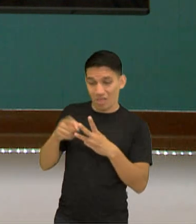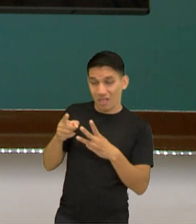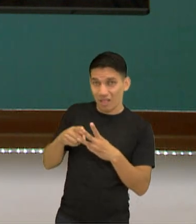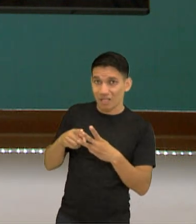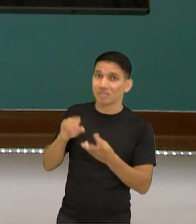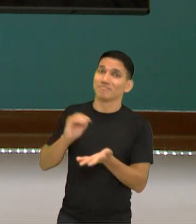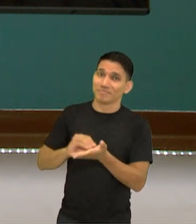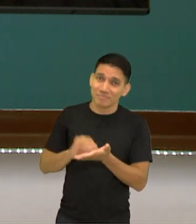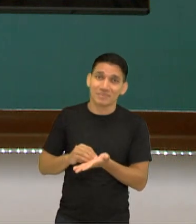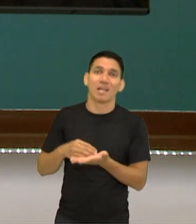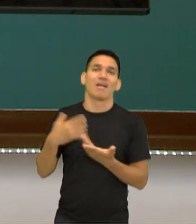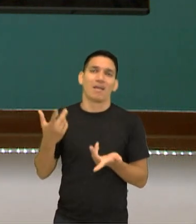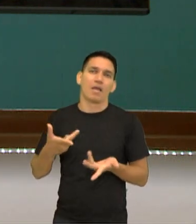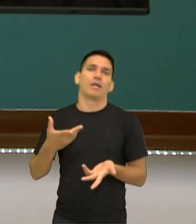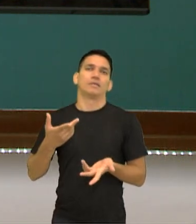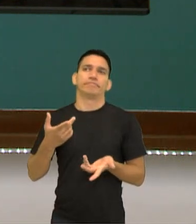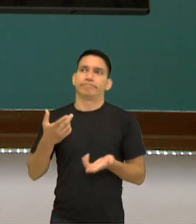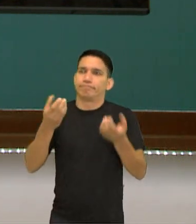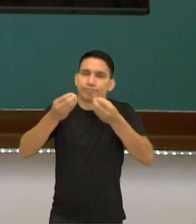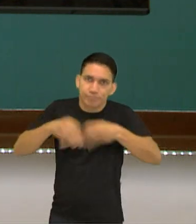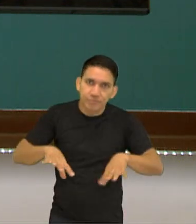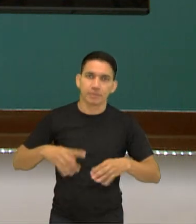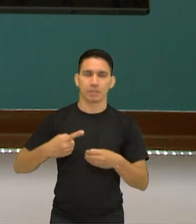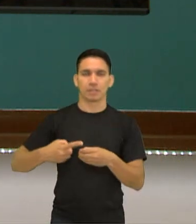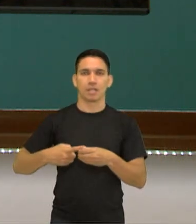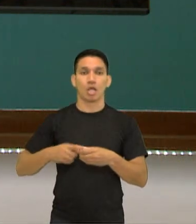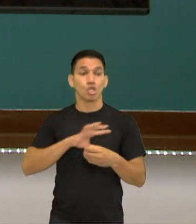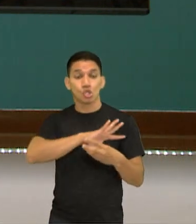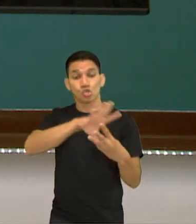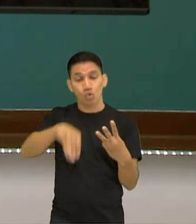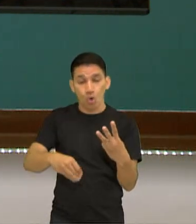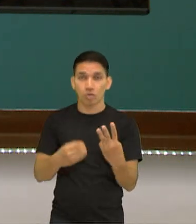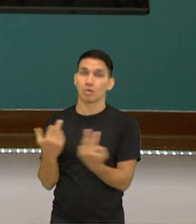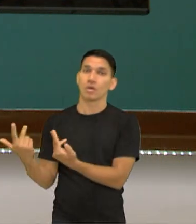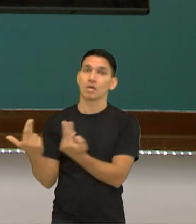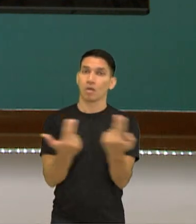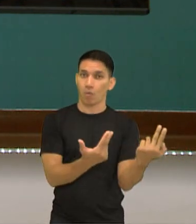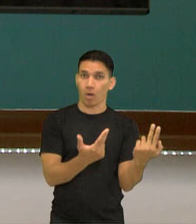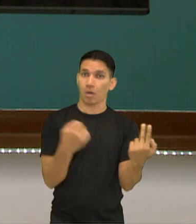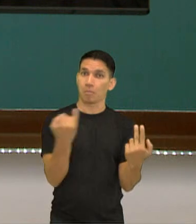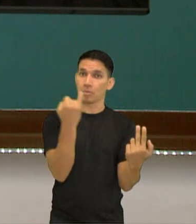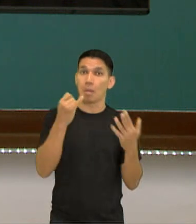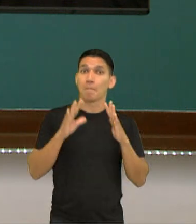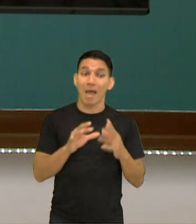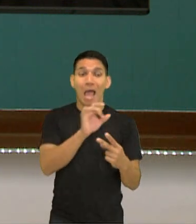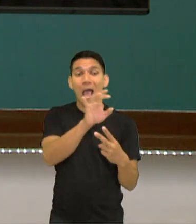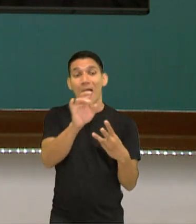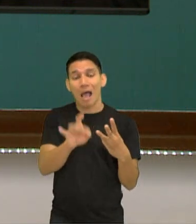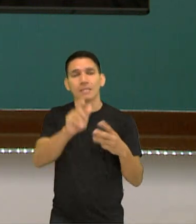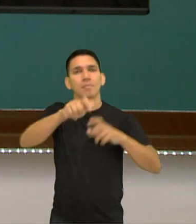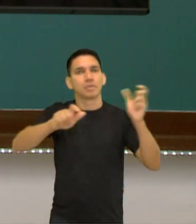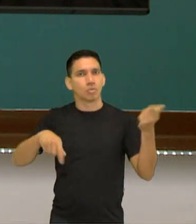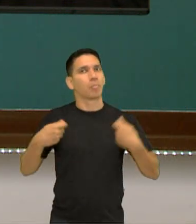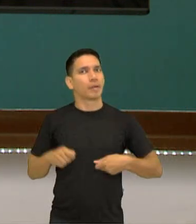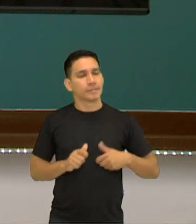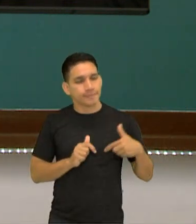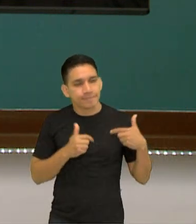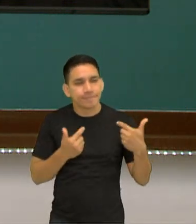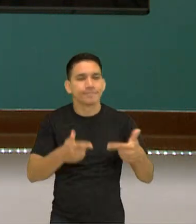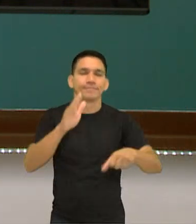todos eles são igualmente importantes, mas cada pessoa deve exercer as tarefas para as quais são